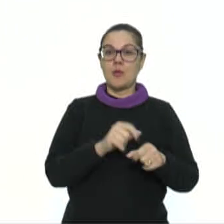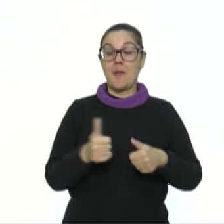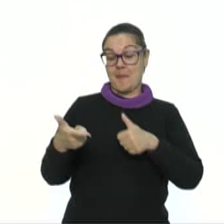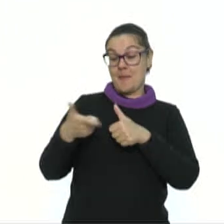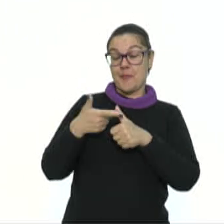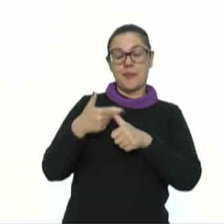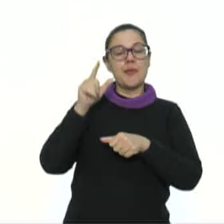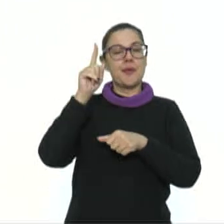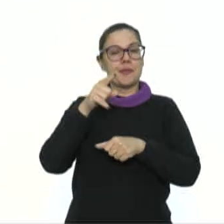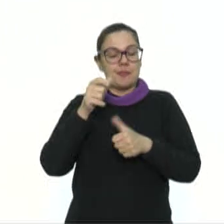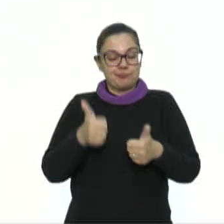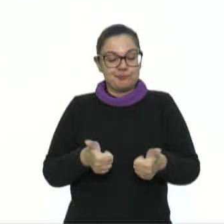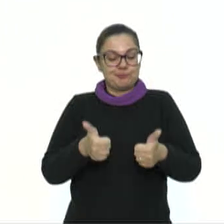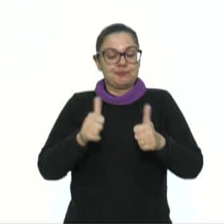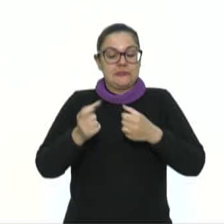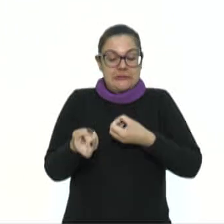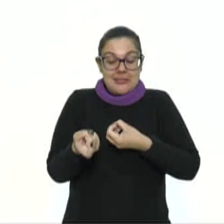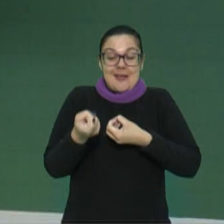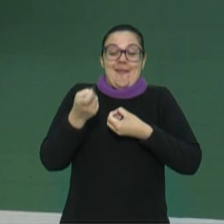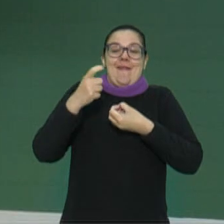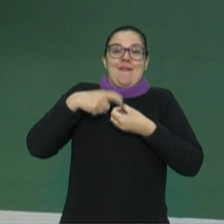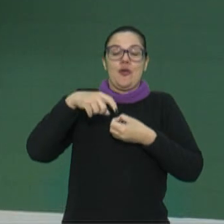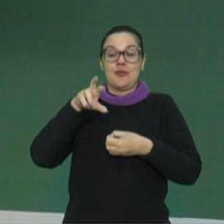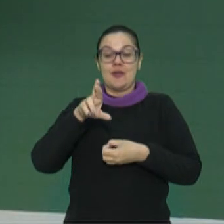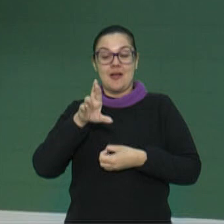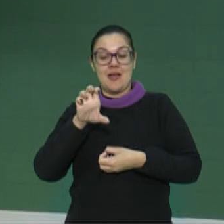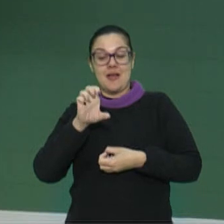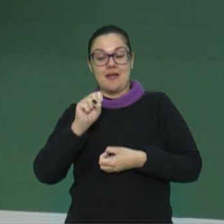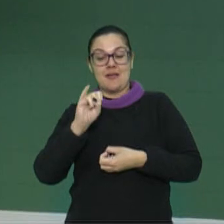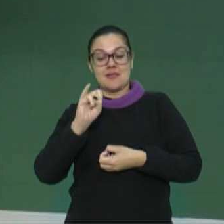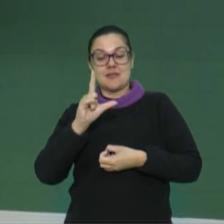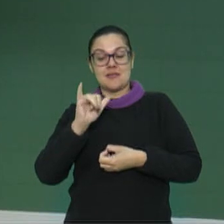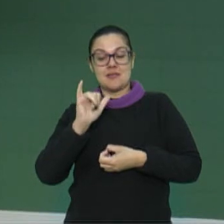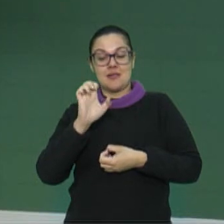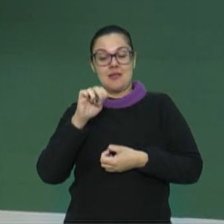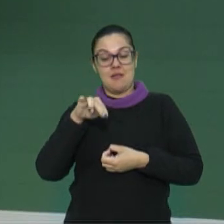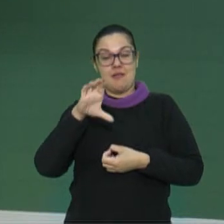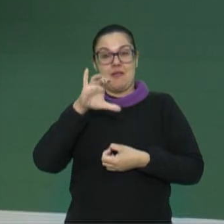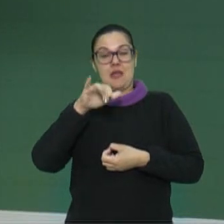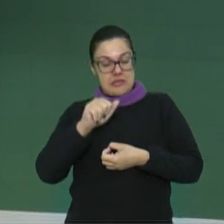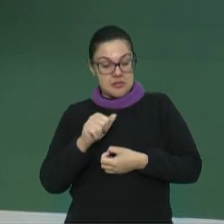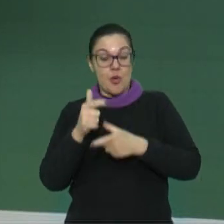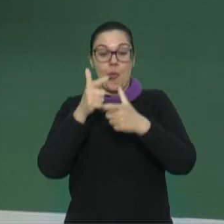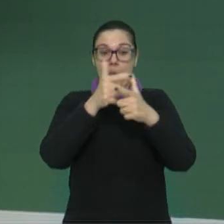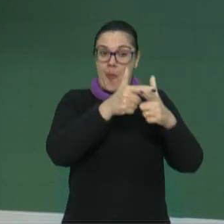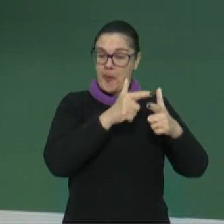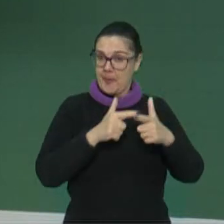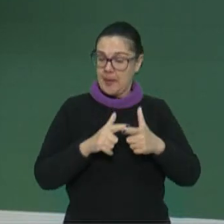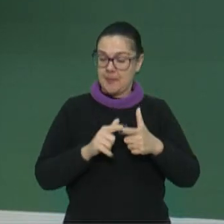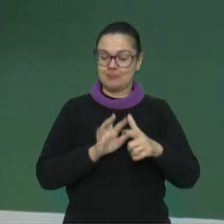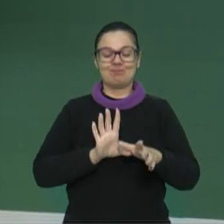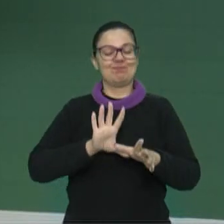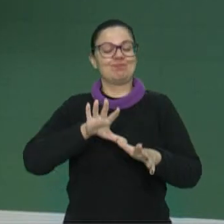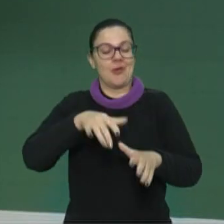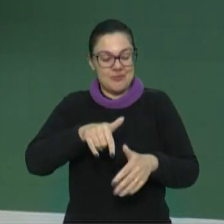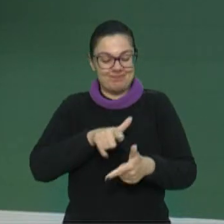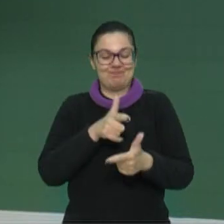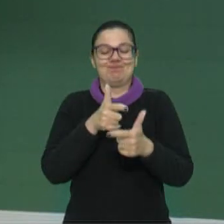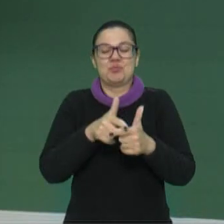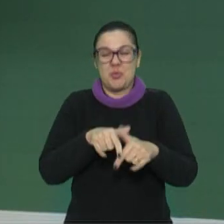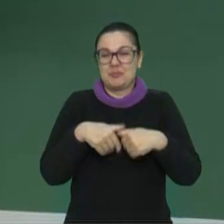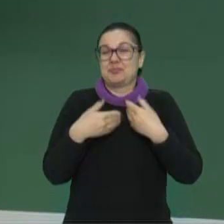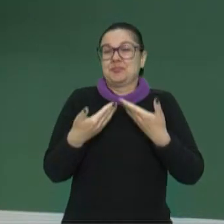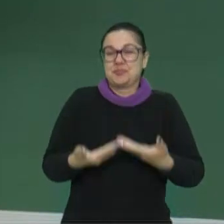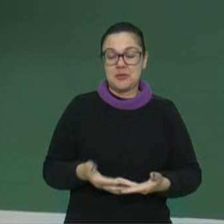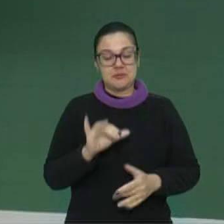resiliência. É o que, gente? A gente desenvolver essa capacidade de passar por questões, se levantar, né? Caiu, teve um